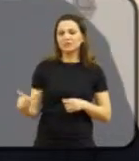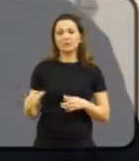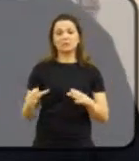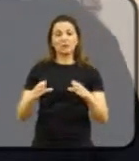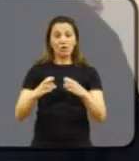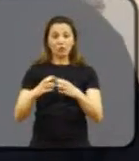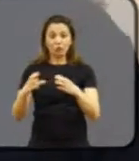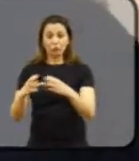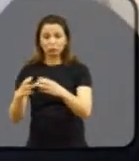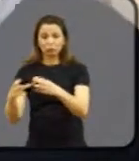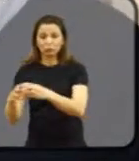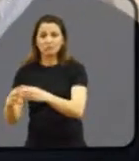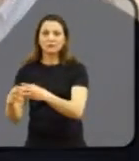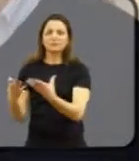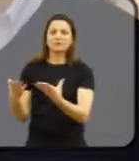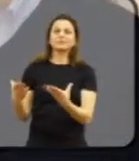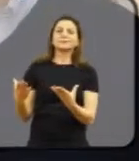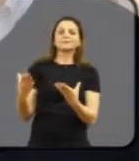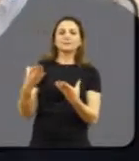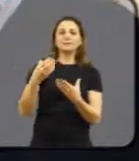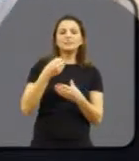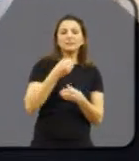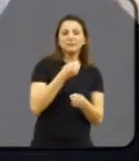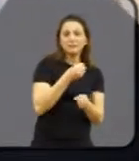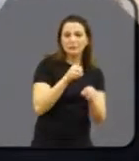que elas possam estar se tornando